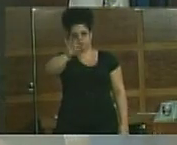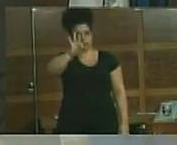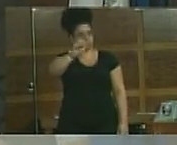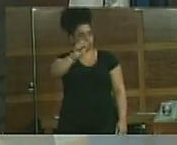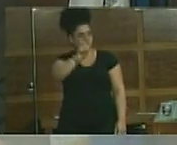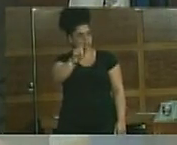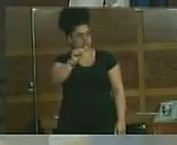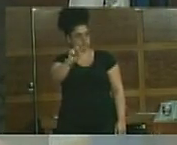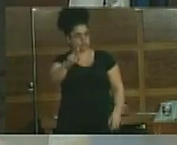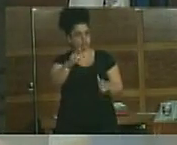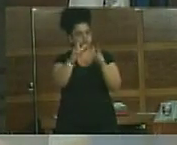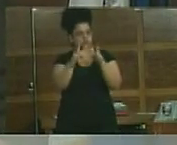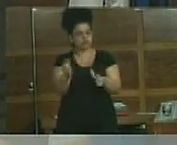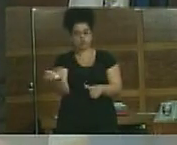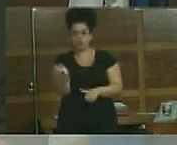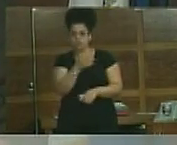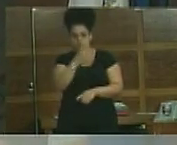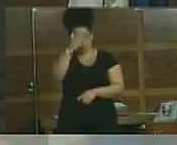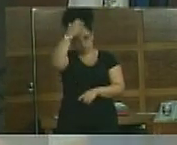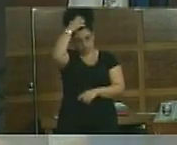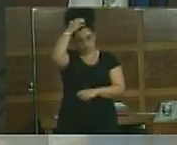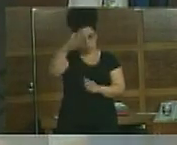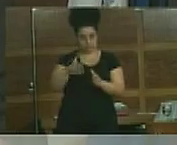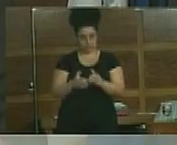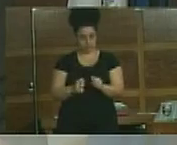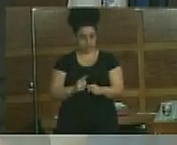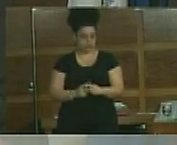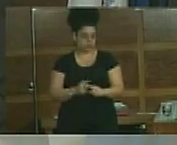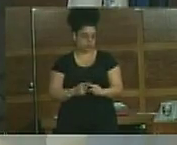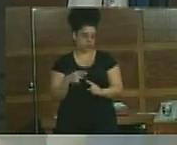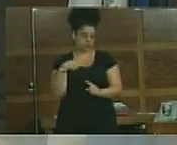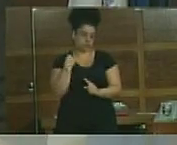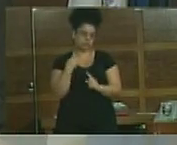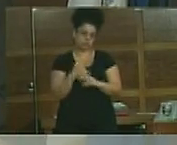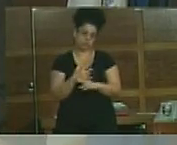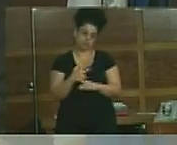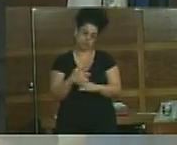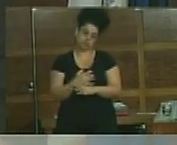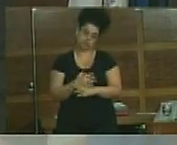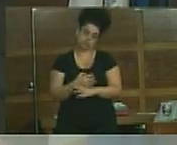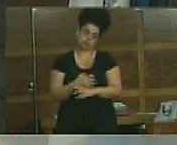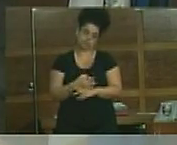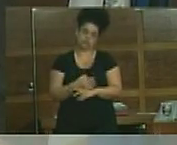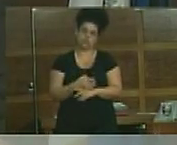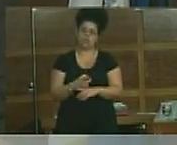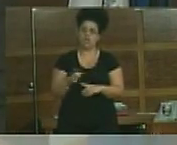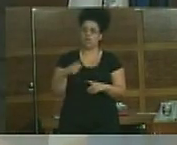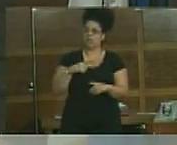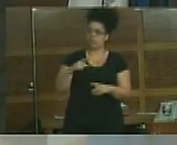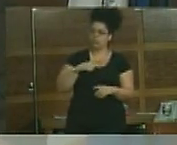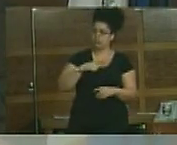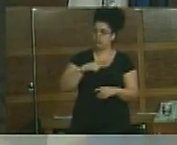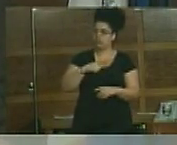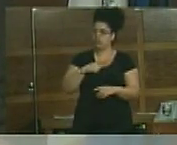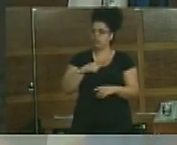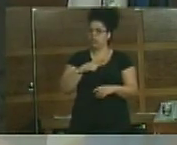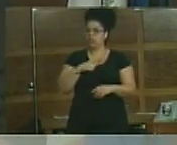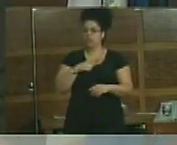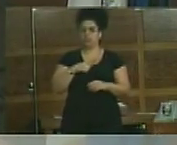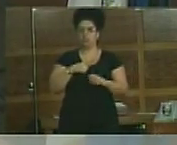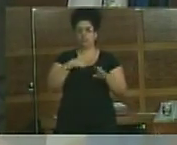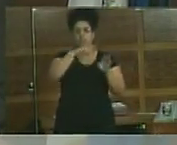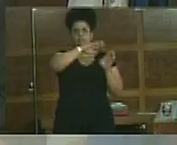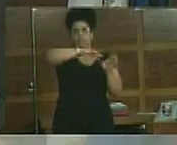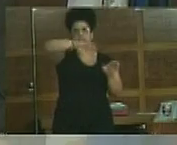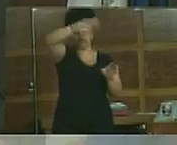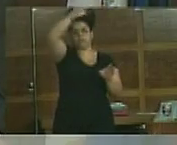Angra. Reforçar esse pedido por quê? Sabemos que a nossa cidade é uma cidade costeira, é cercada de montanhas, então